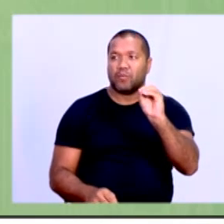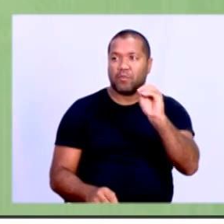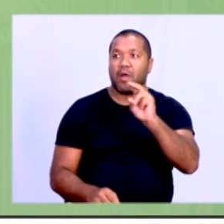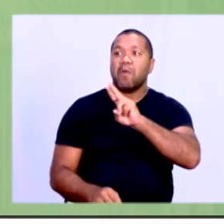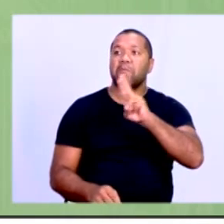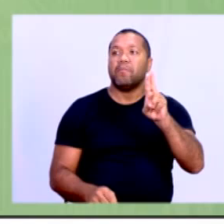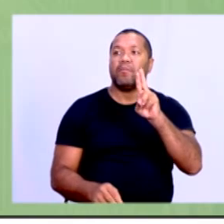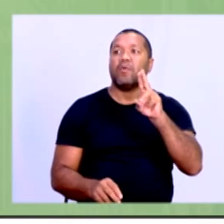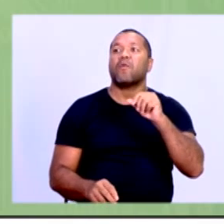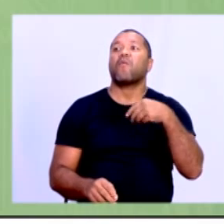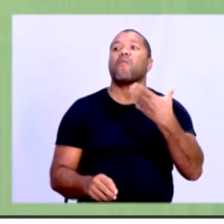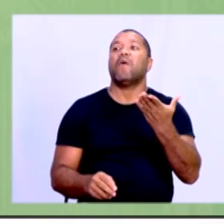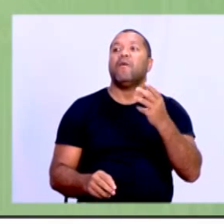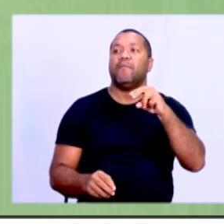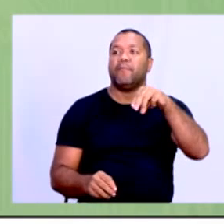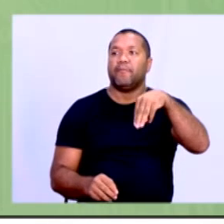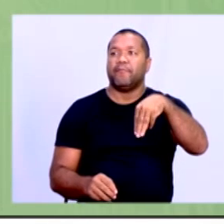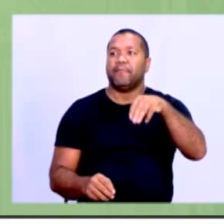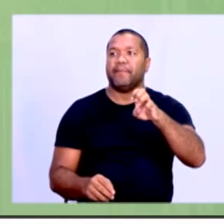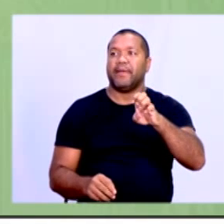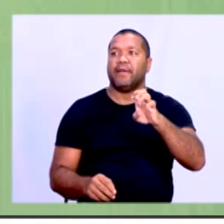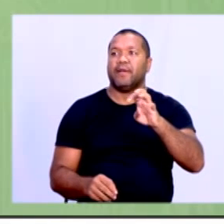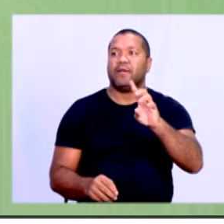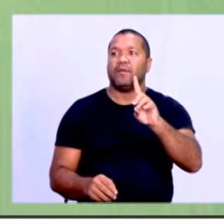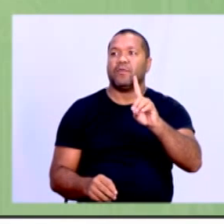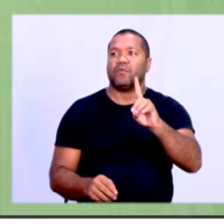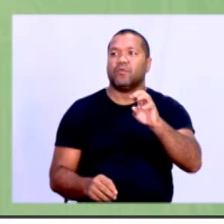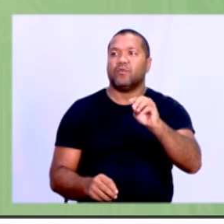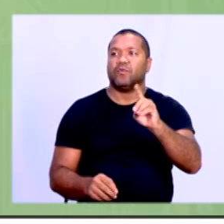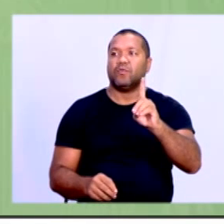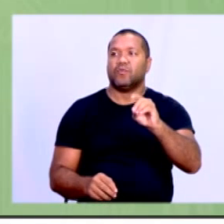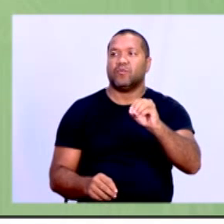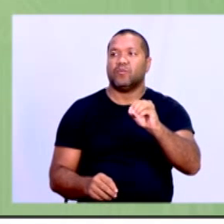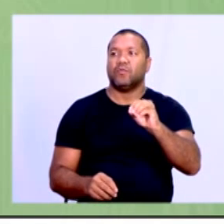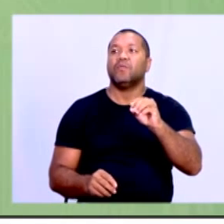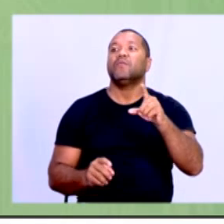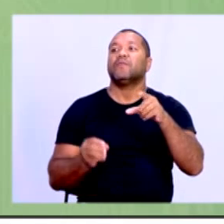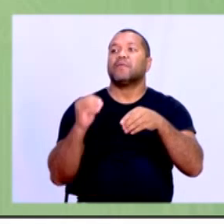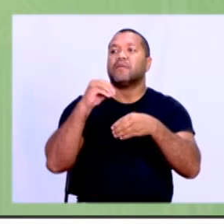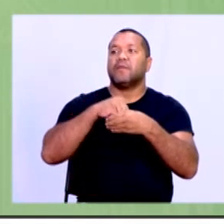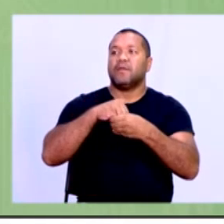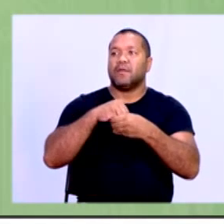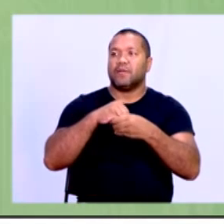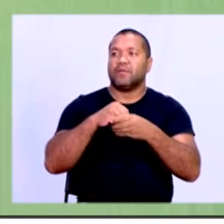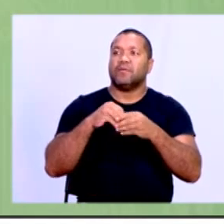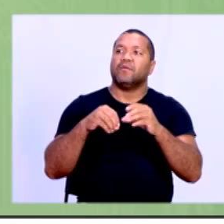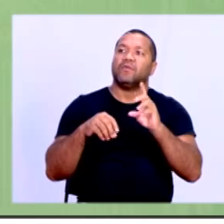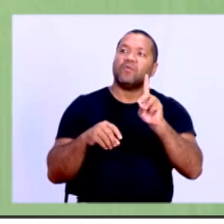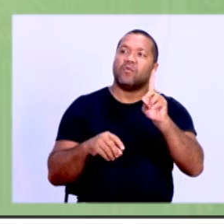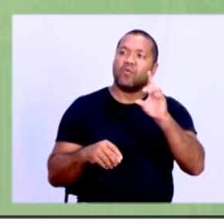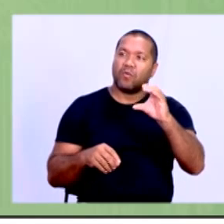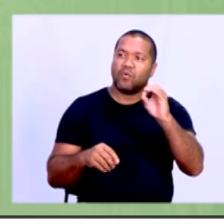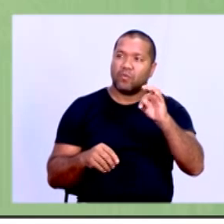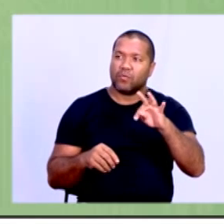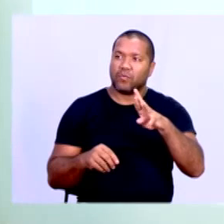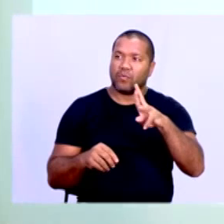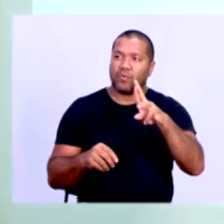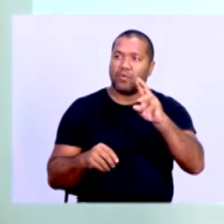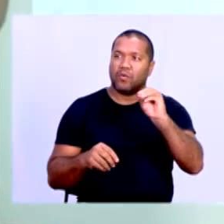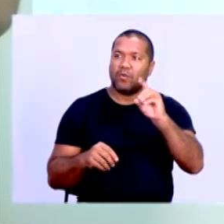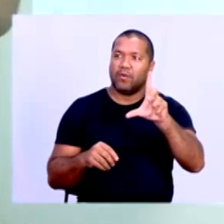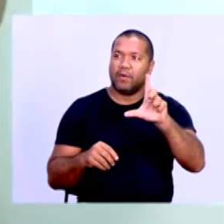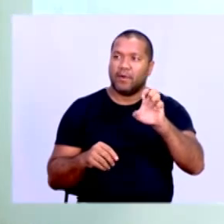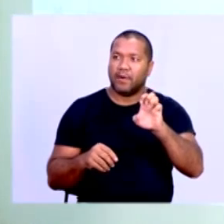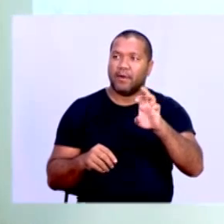um método chamado lista dentro do controller. Então eu posso criar alguns métodos para executar algumas funções para mim dentro